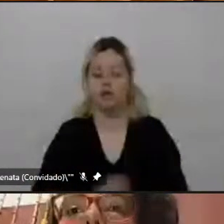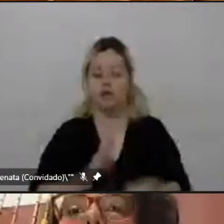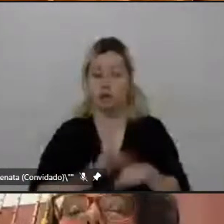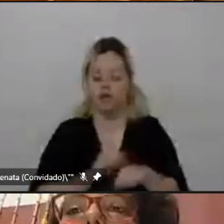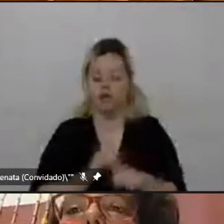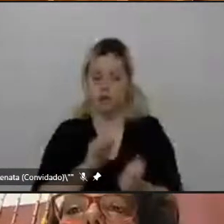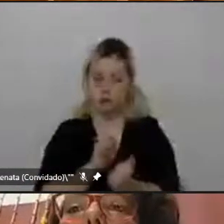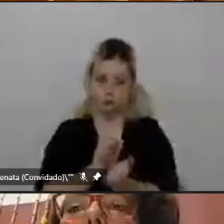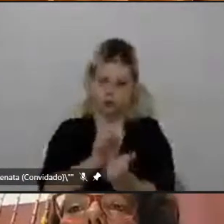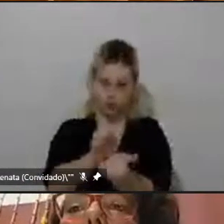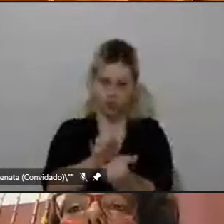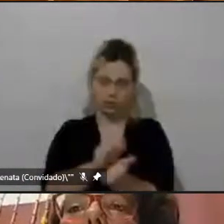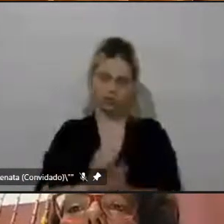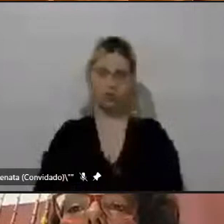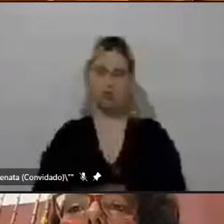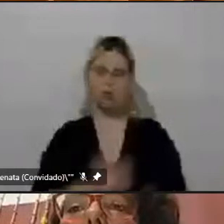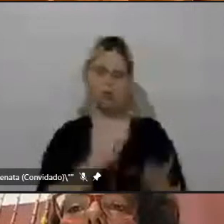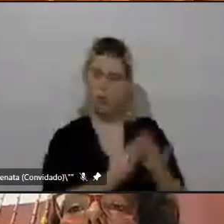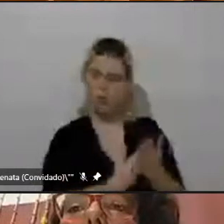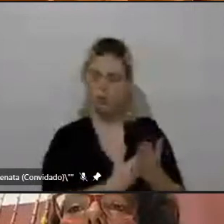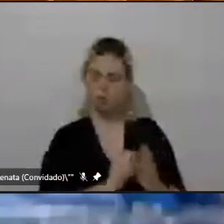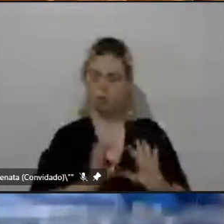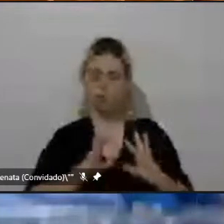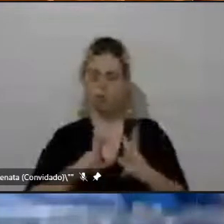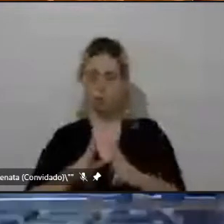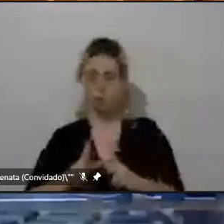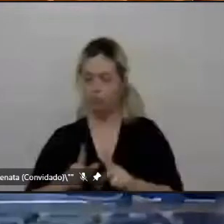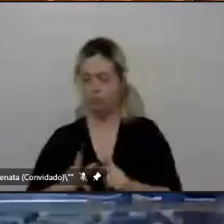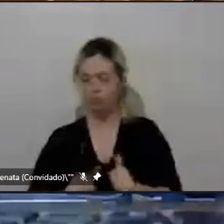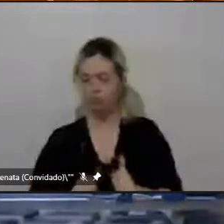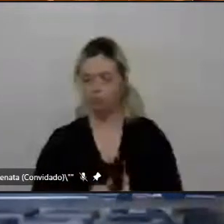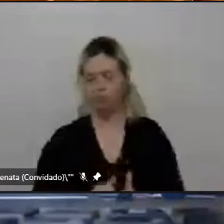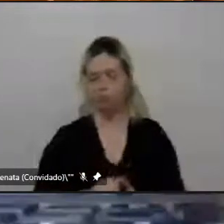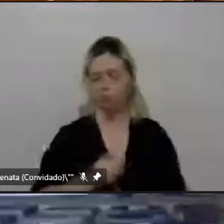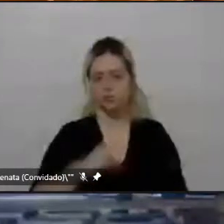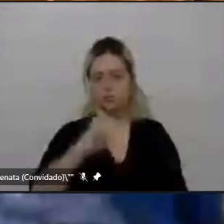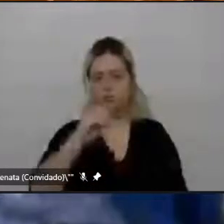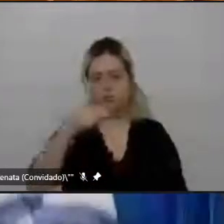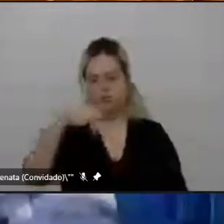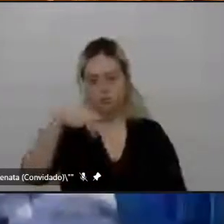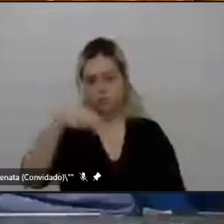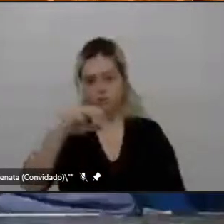dos conceitos de territorialidades, né, ruralidades, mas